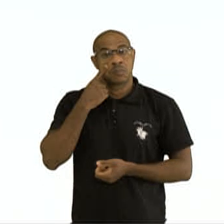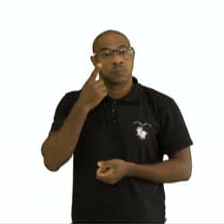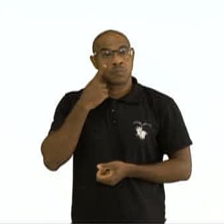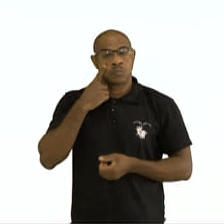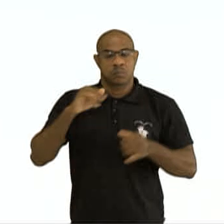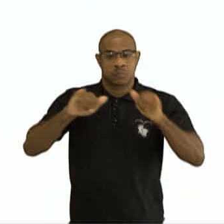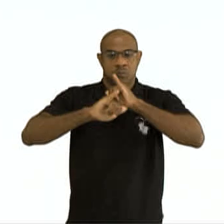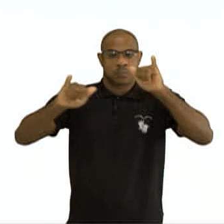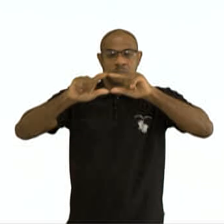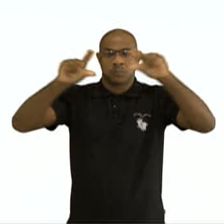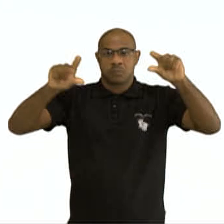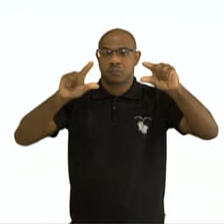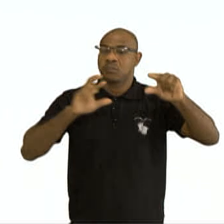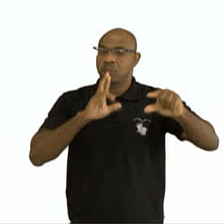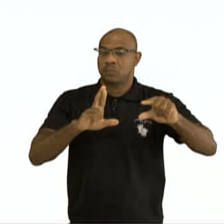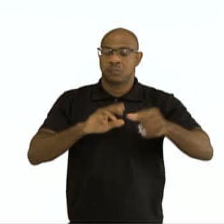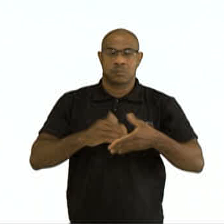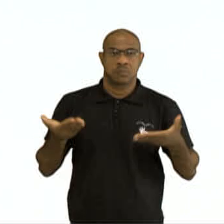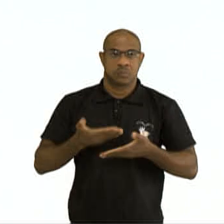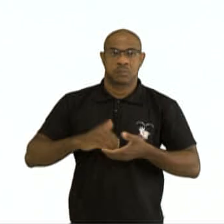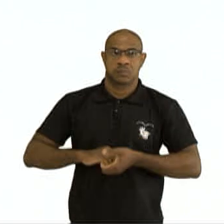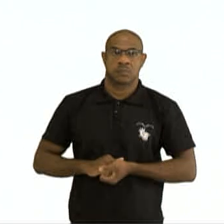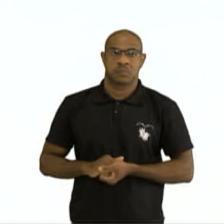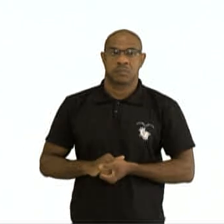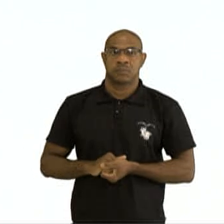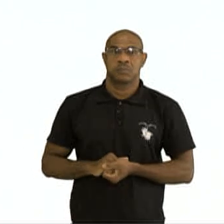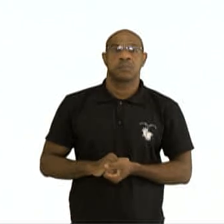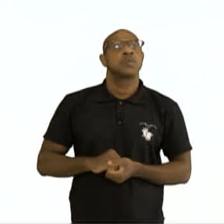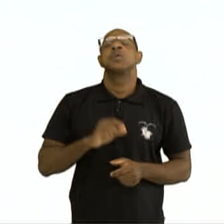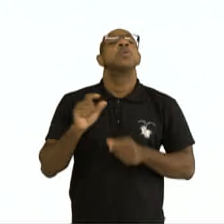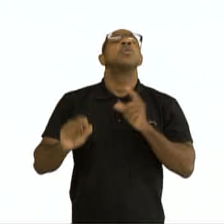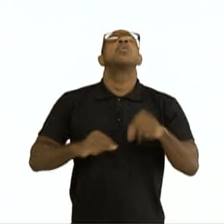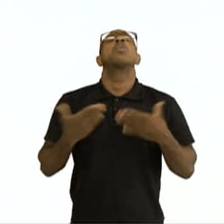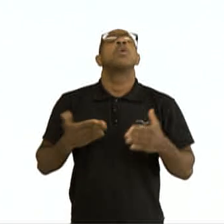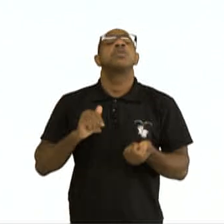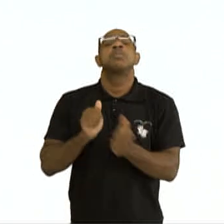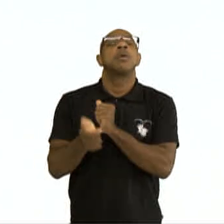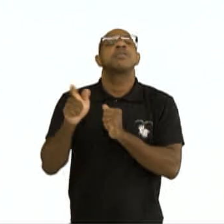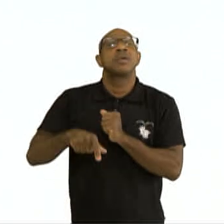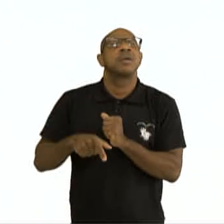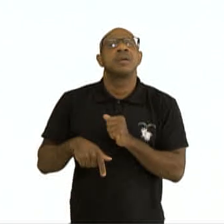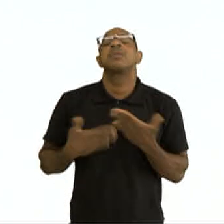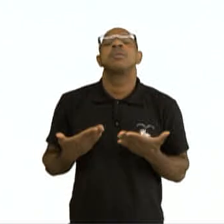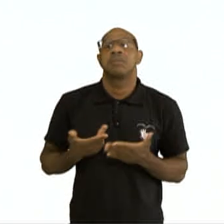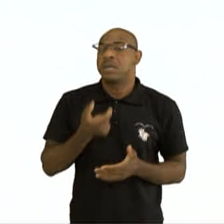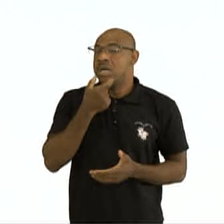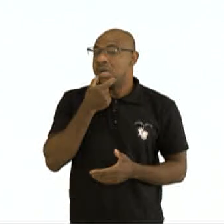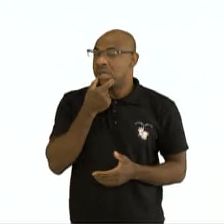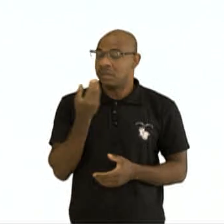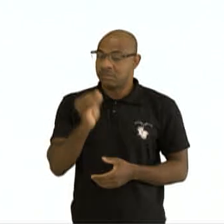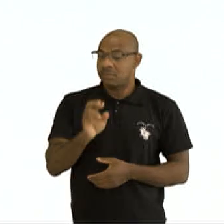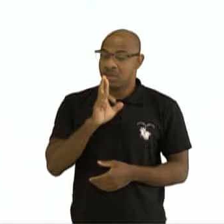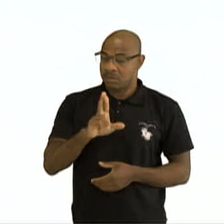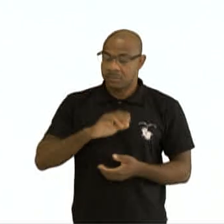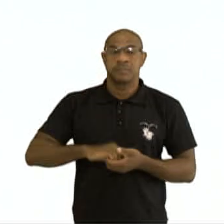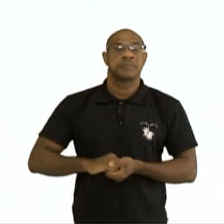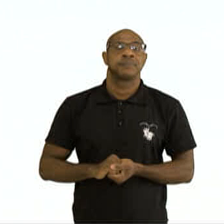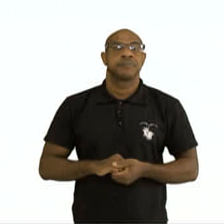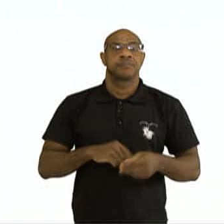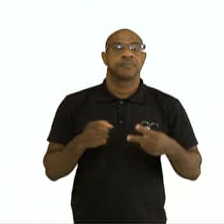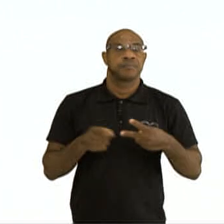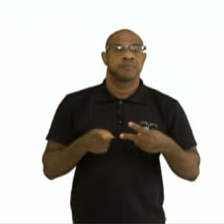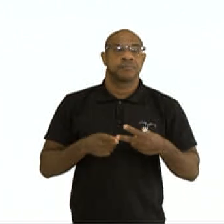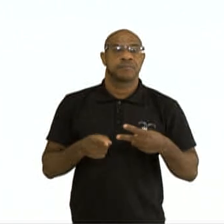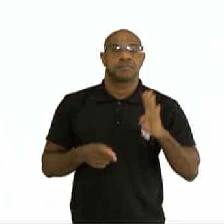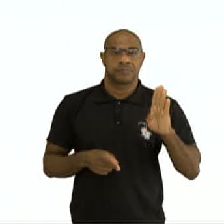responda. What sport's the ad about? Sobre que esporte que é? Responda em inglês. B. Mark what the